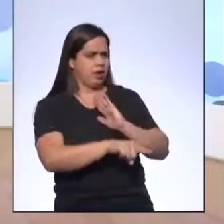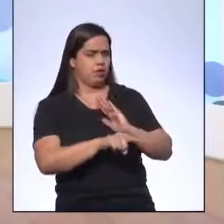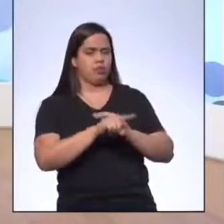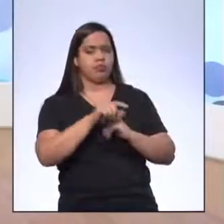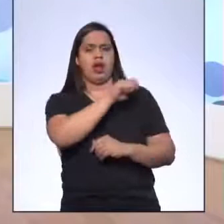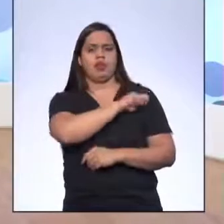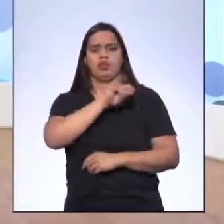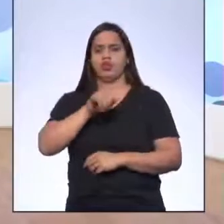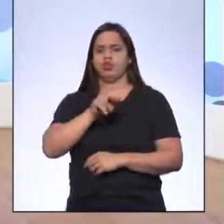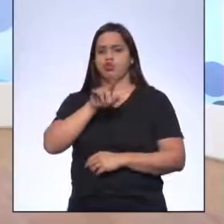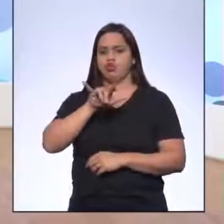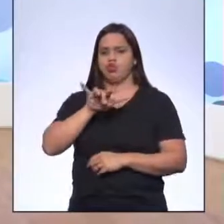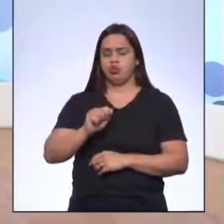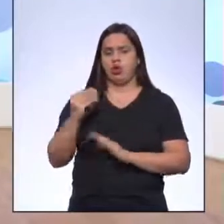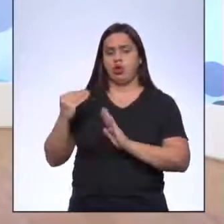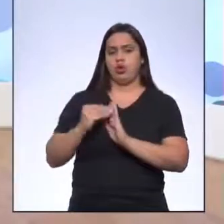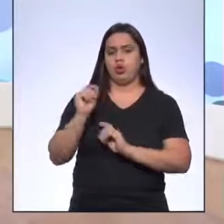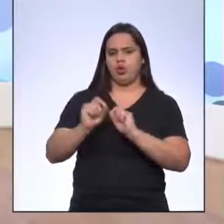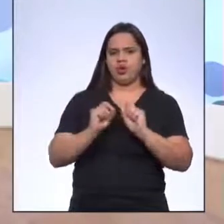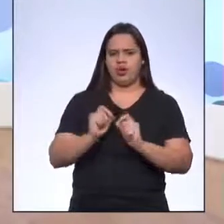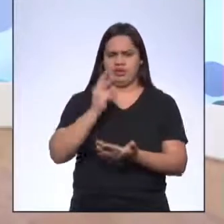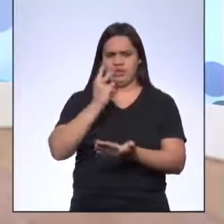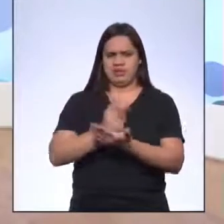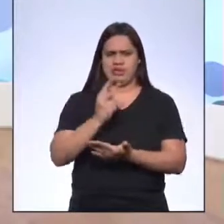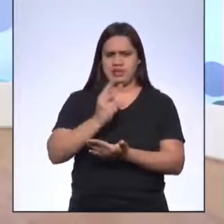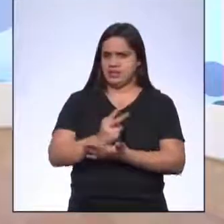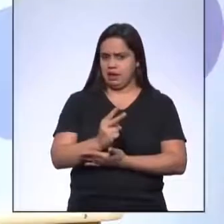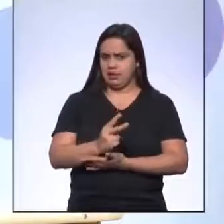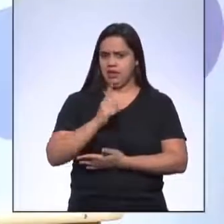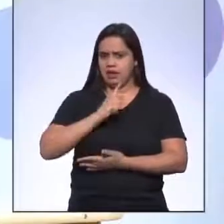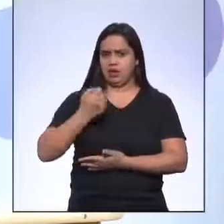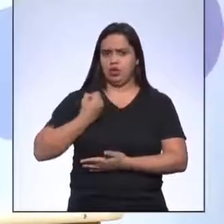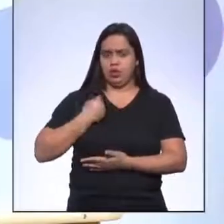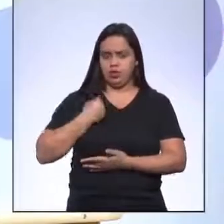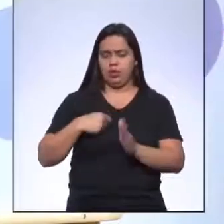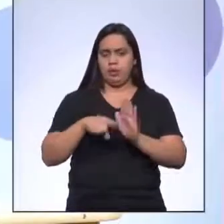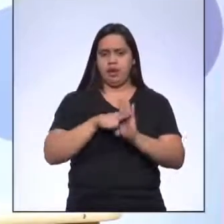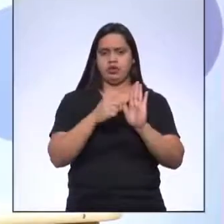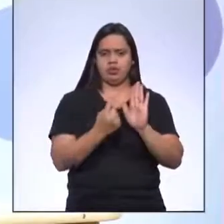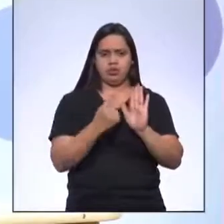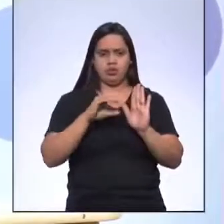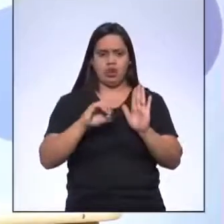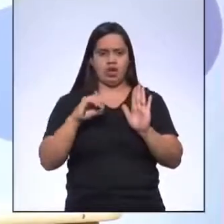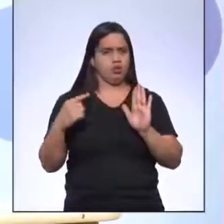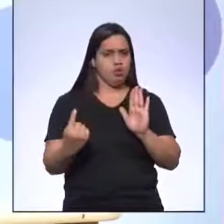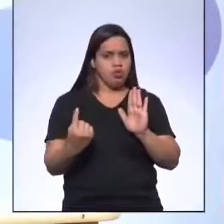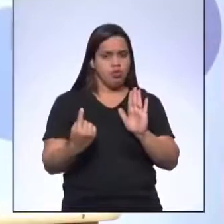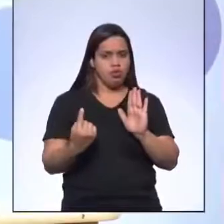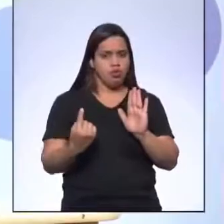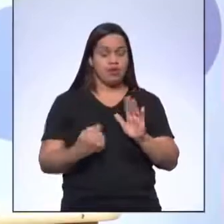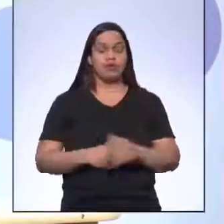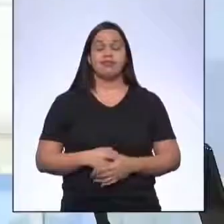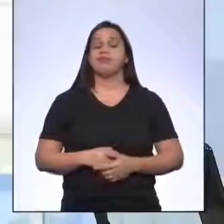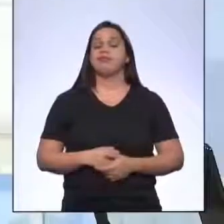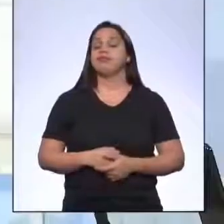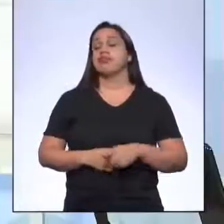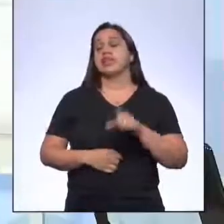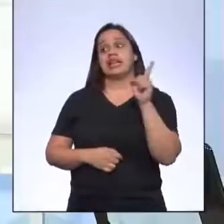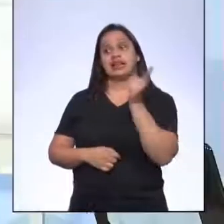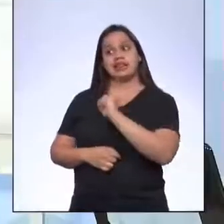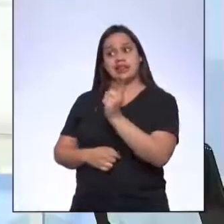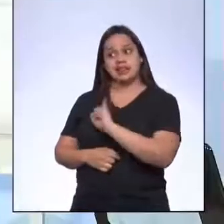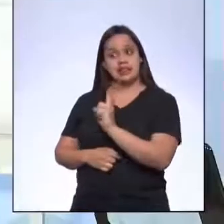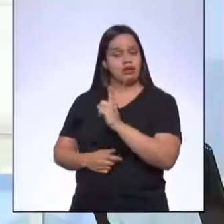colocou assim uma pergunta sempre será esses números menos 10 e um não não